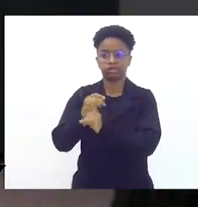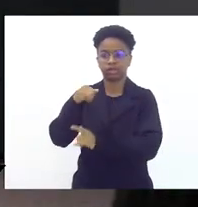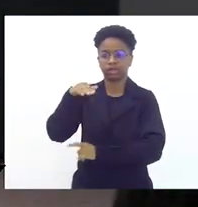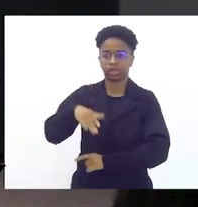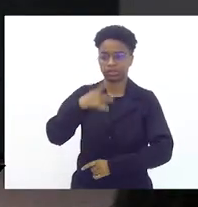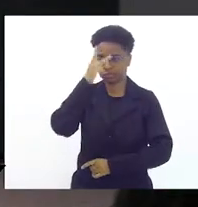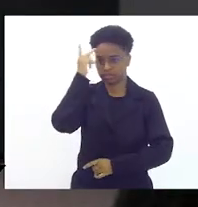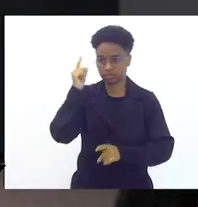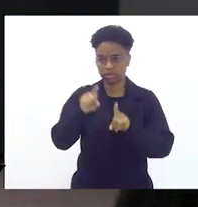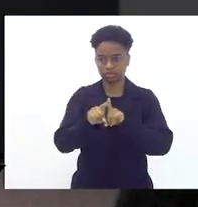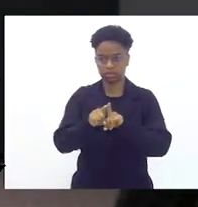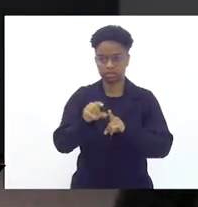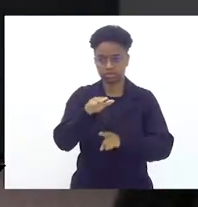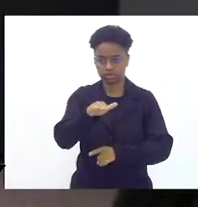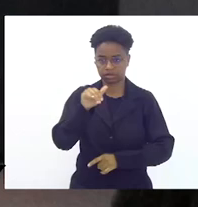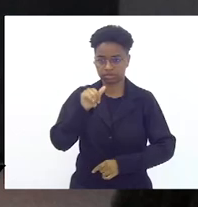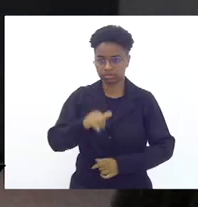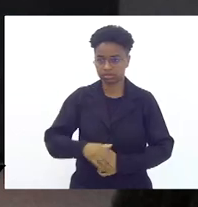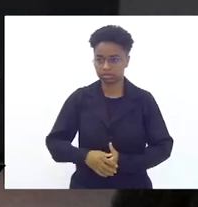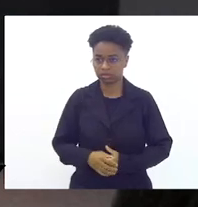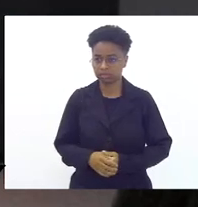chamando elas então